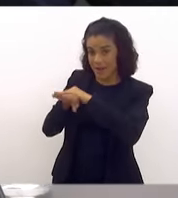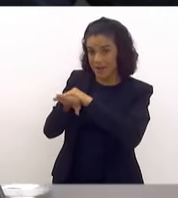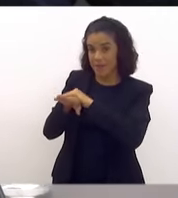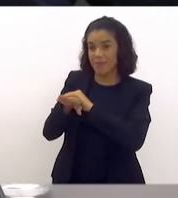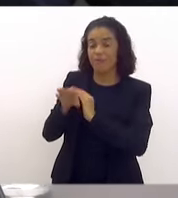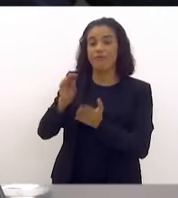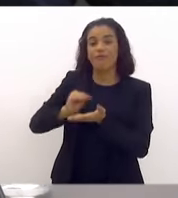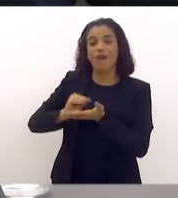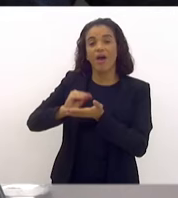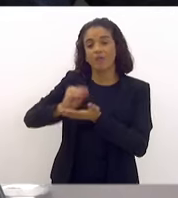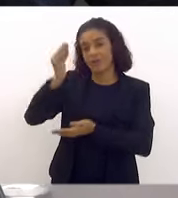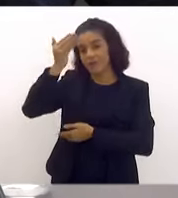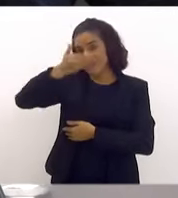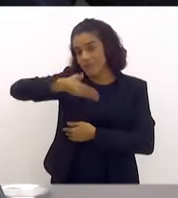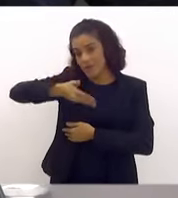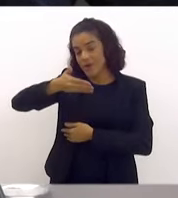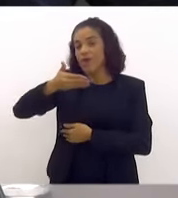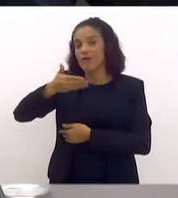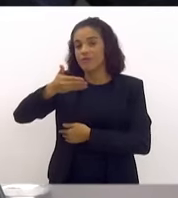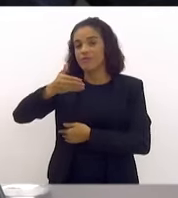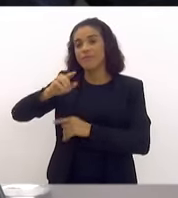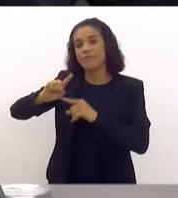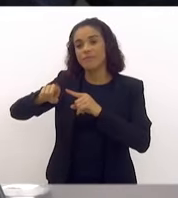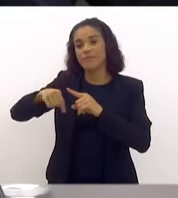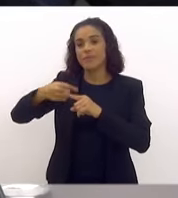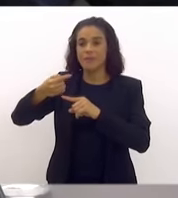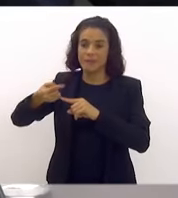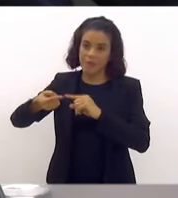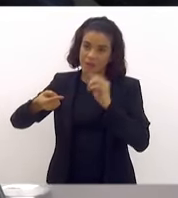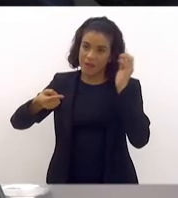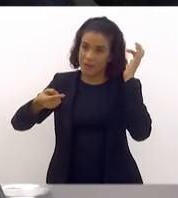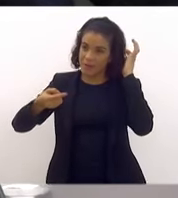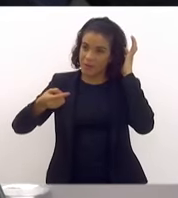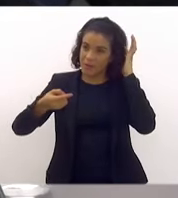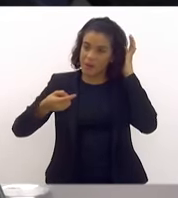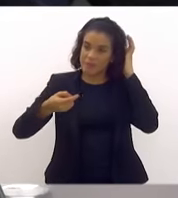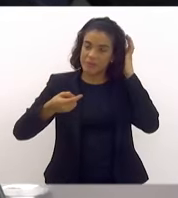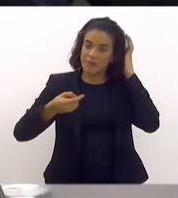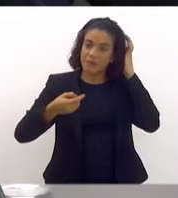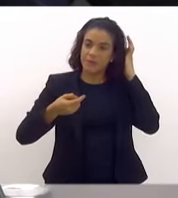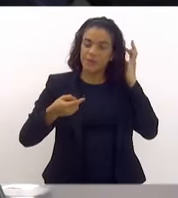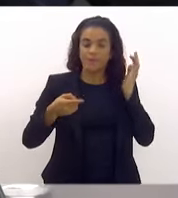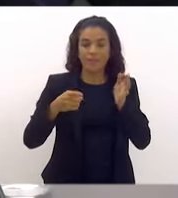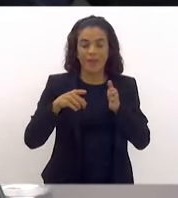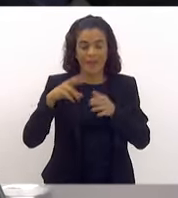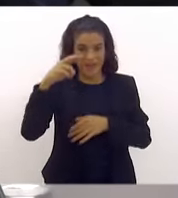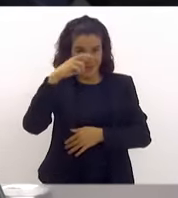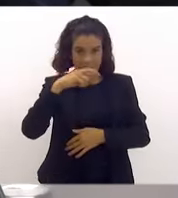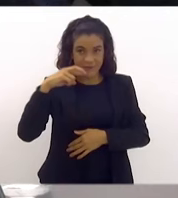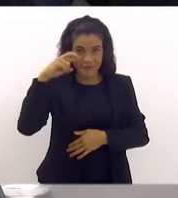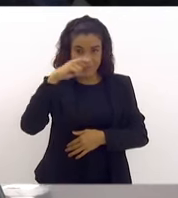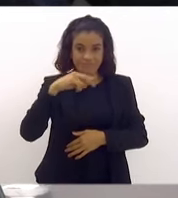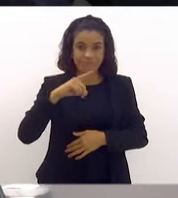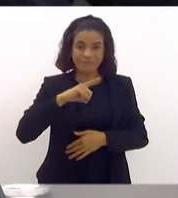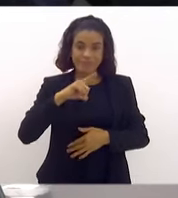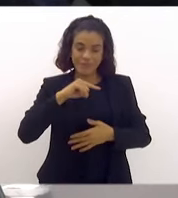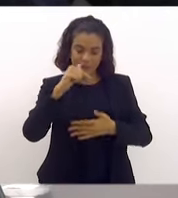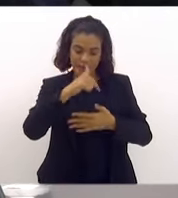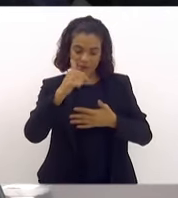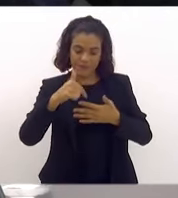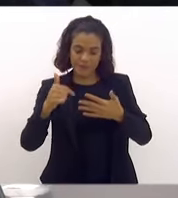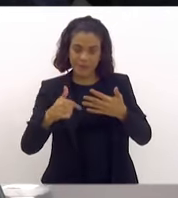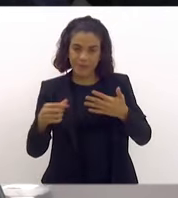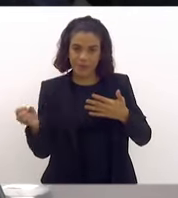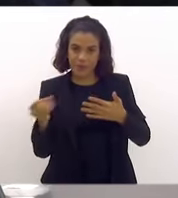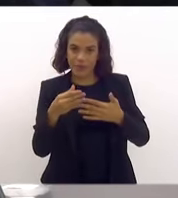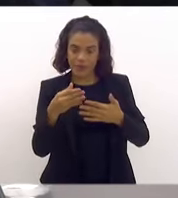insuficiência de prova depois ele vai poder assim ser aquela investigação havendo elementos novos que podem